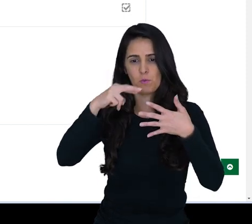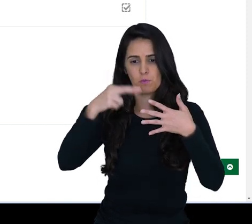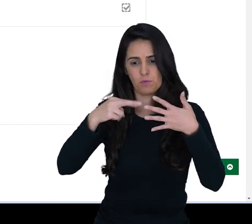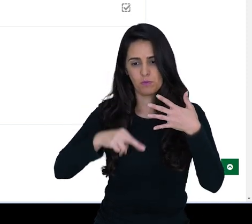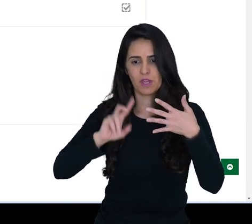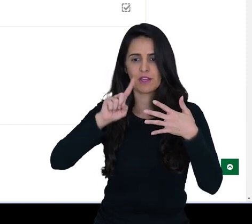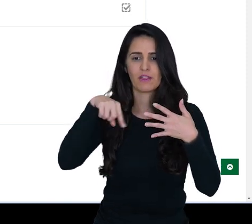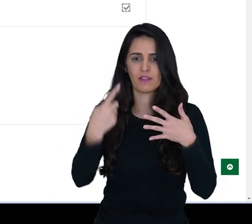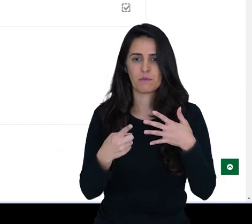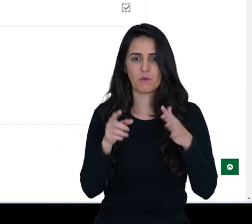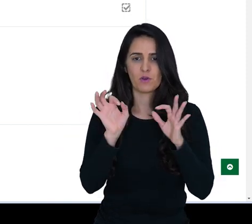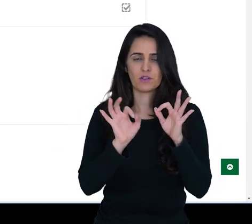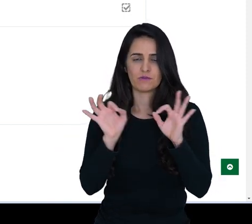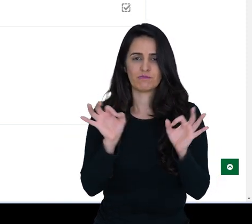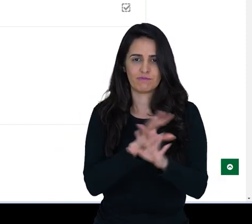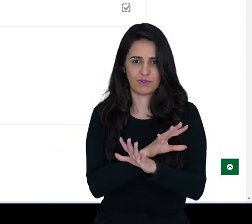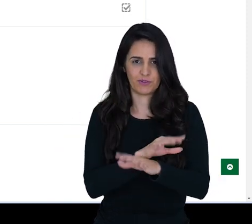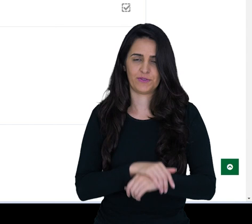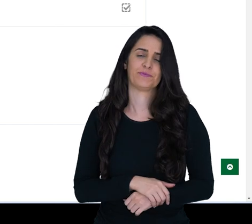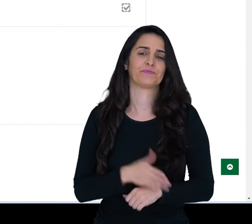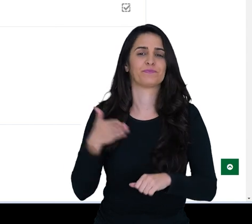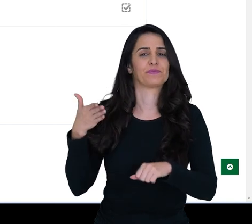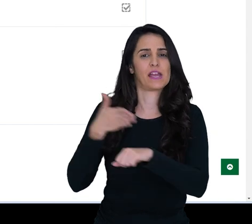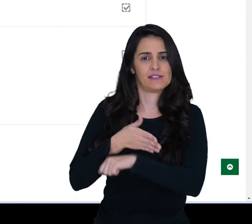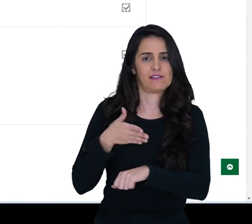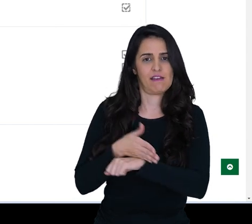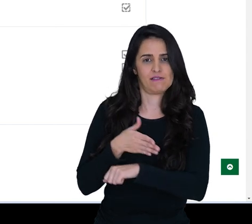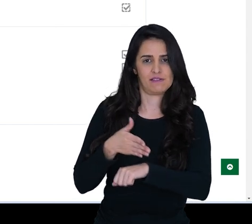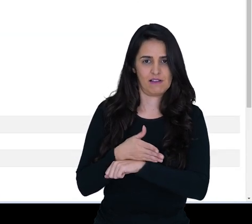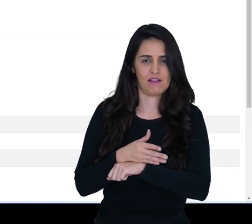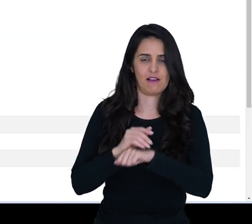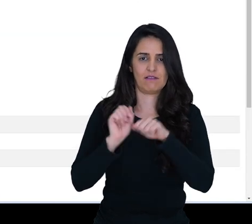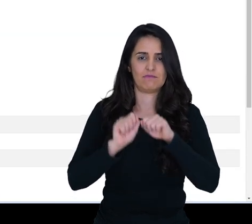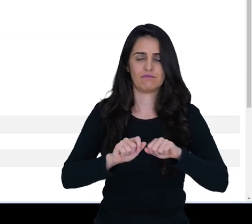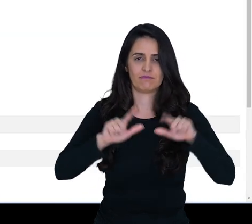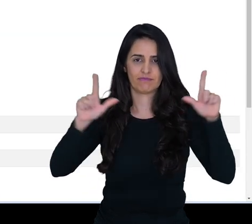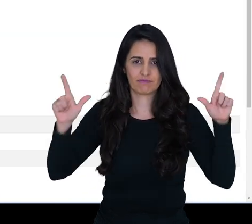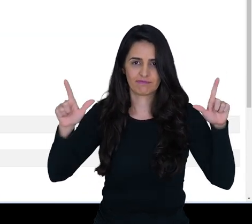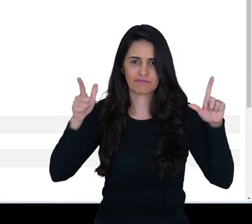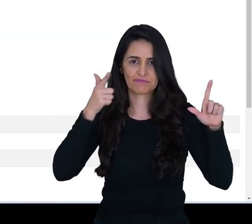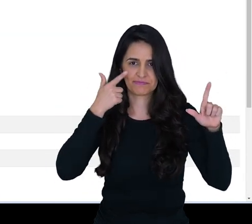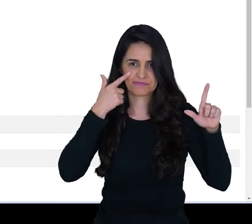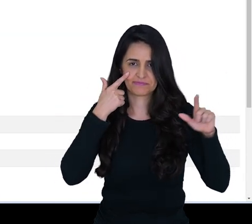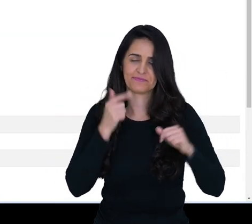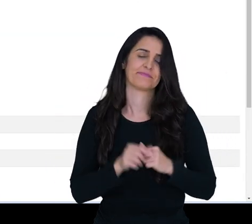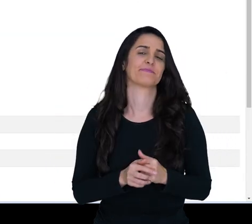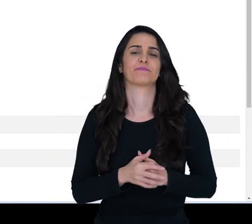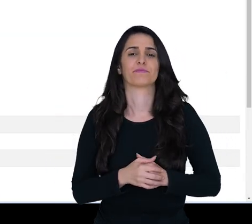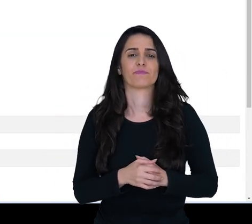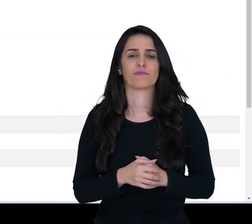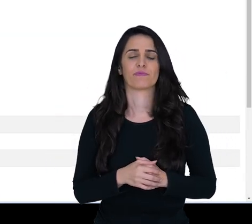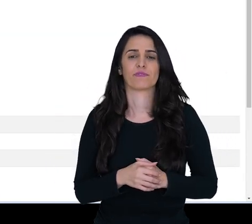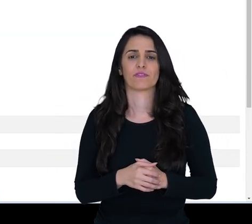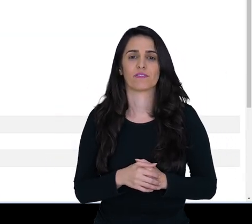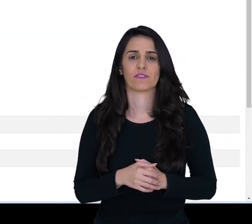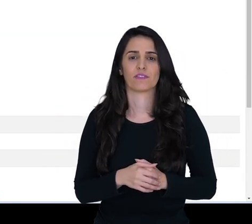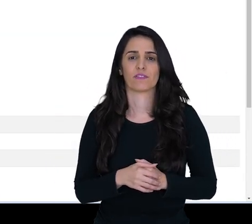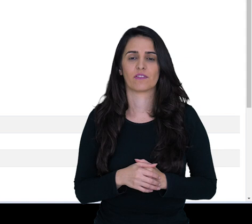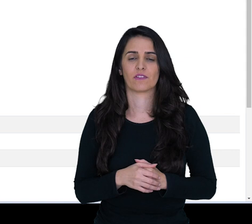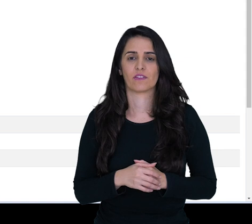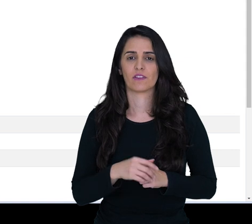está configurada na tarefa nós vamos acessar a tarefa e observe que aqui para mim